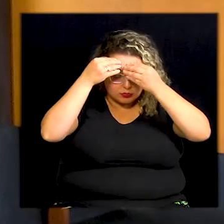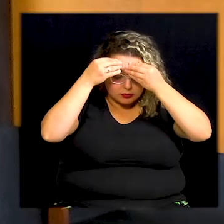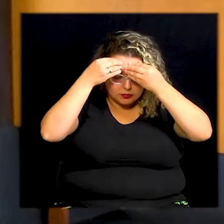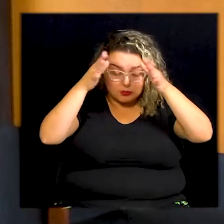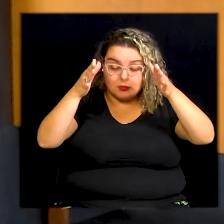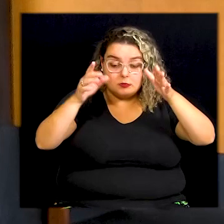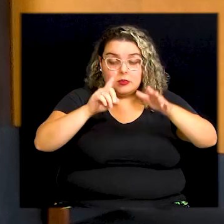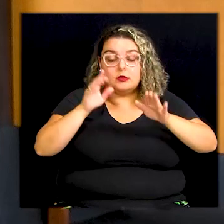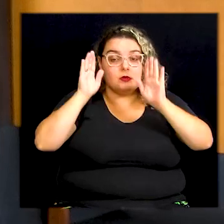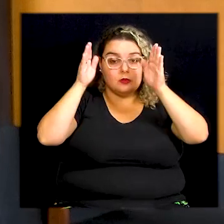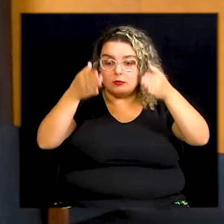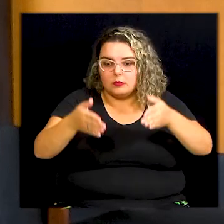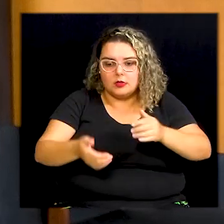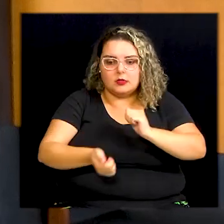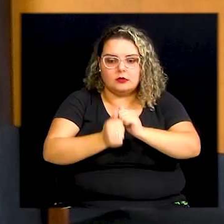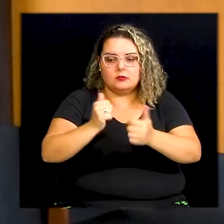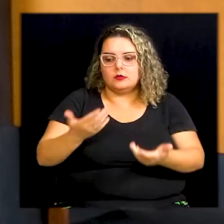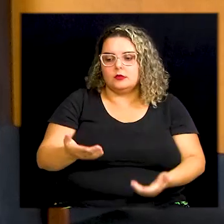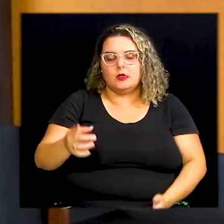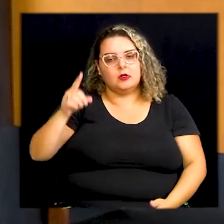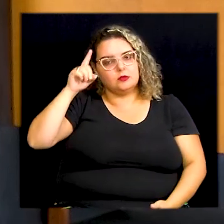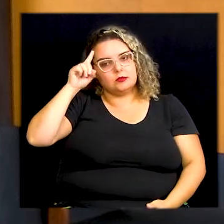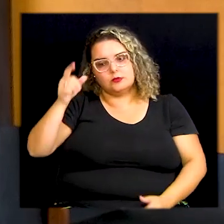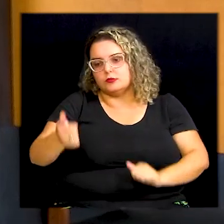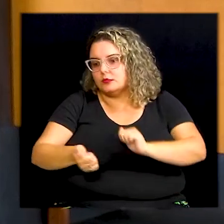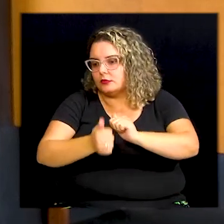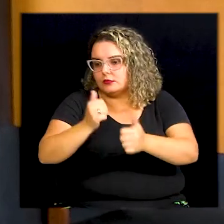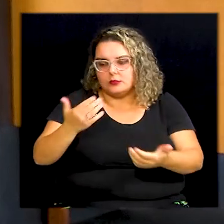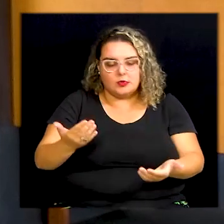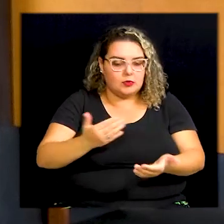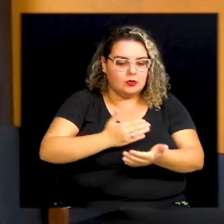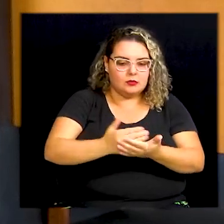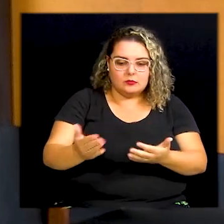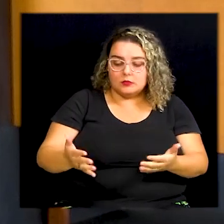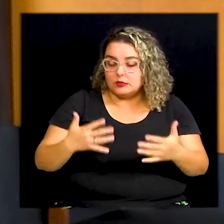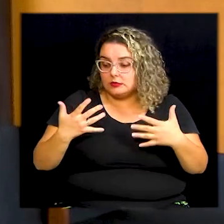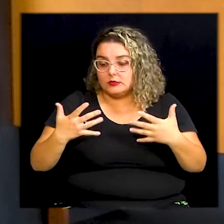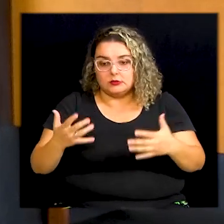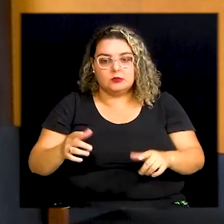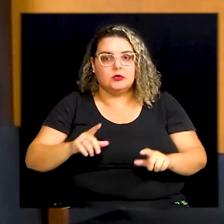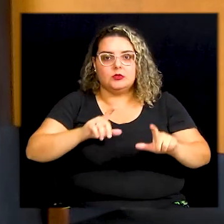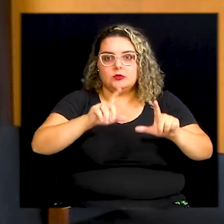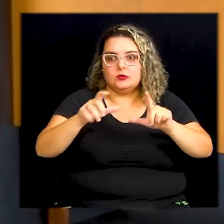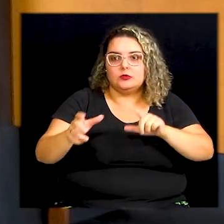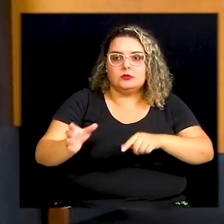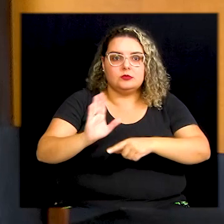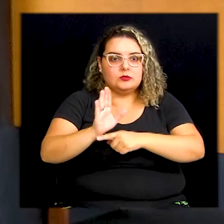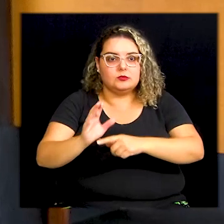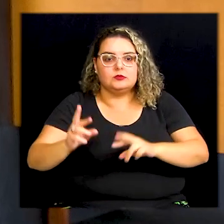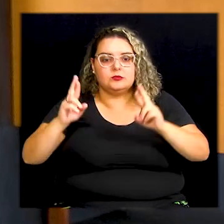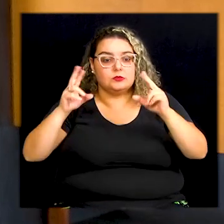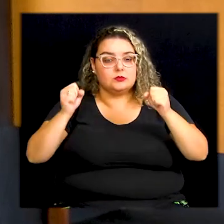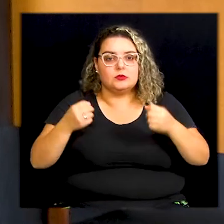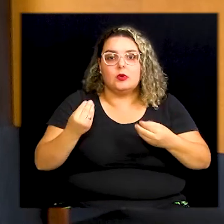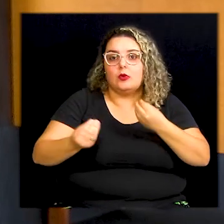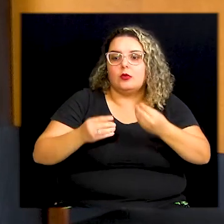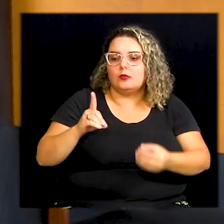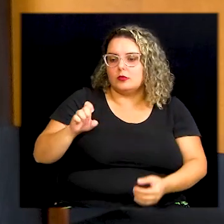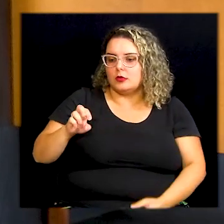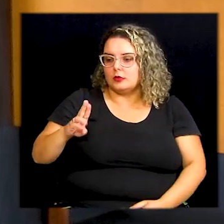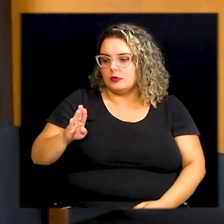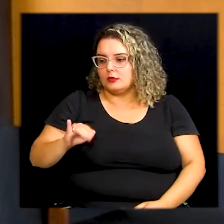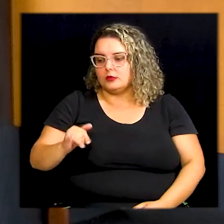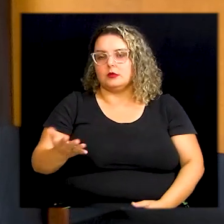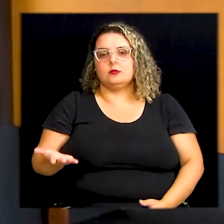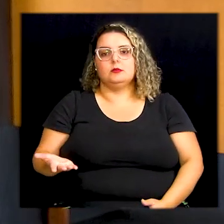pra não pensar no jogo, só que aí no dia do jogo eu comecei a puxar fotos, vídeo de torcedor, para como que era o derby e